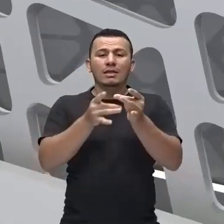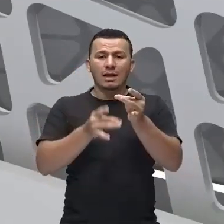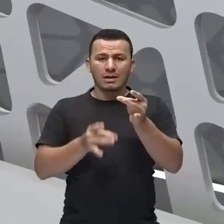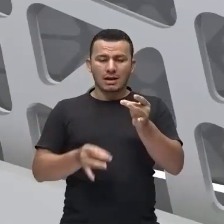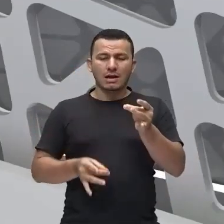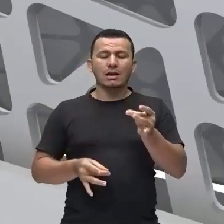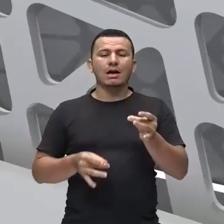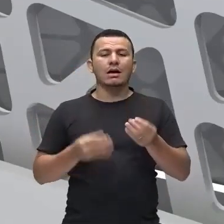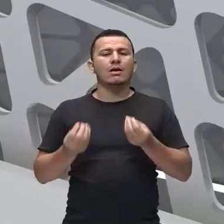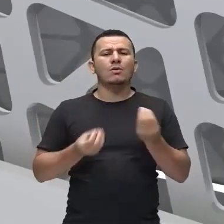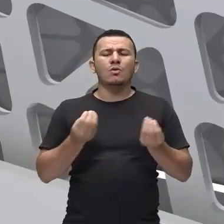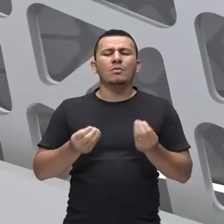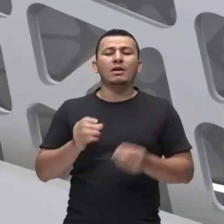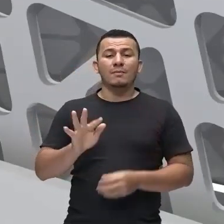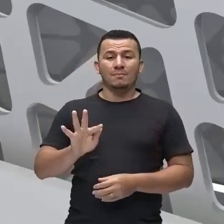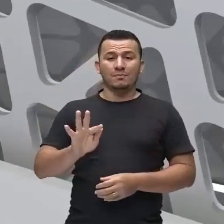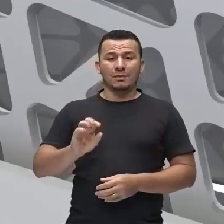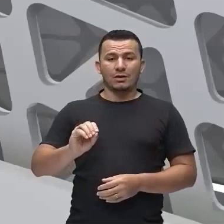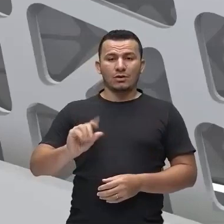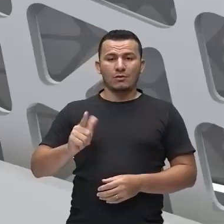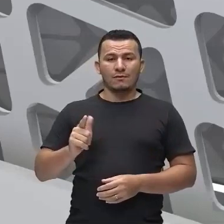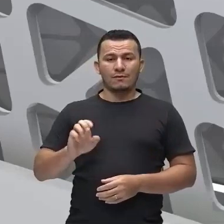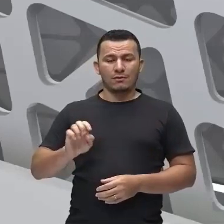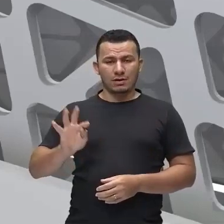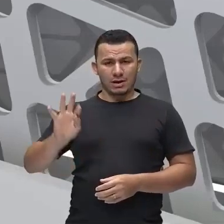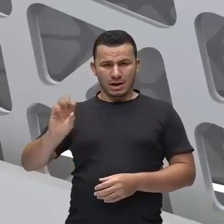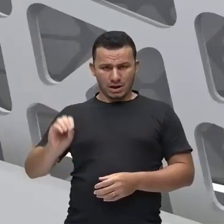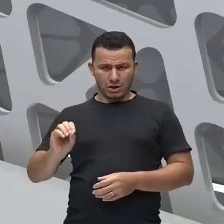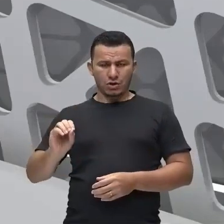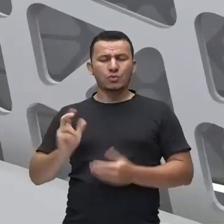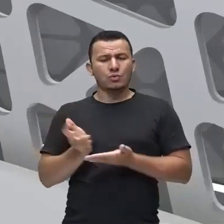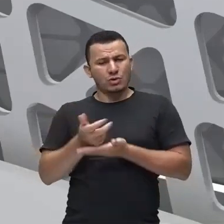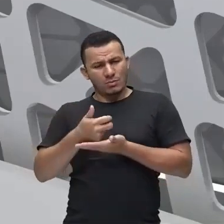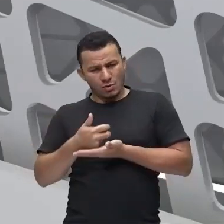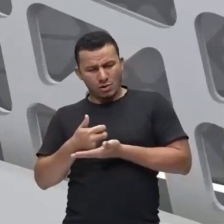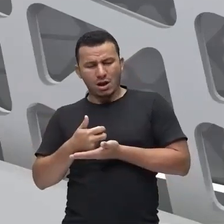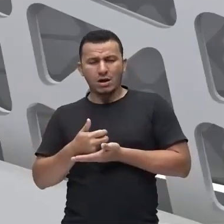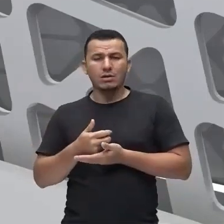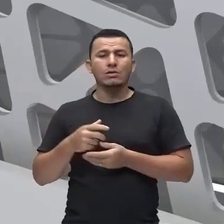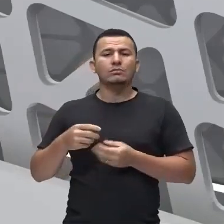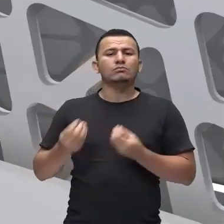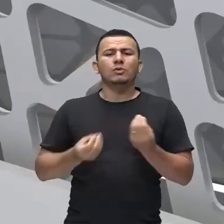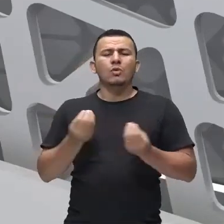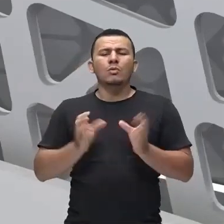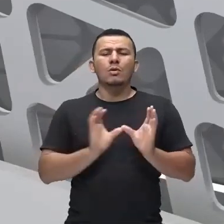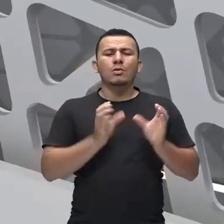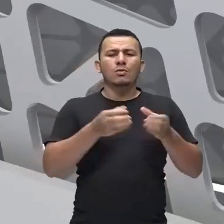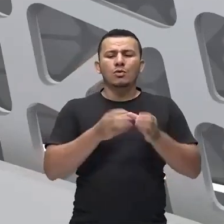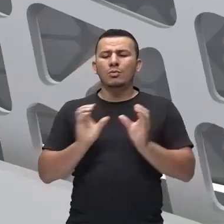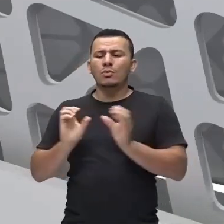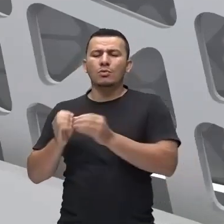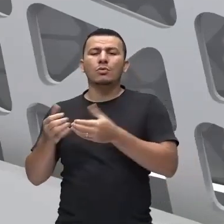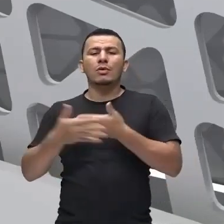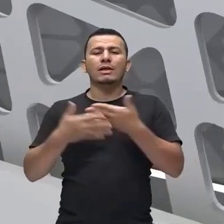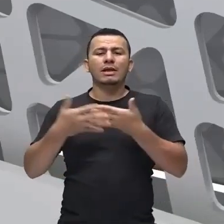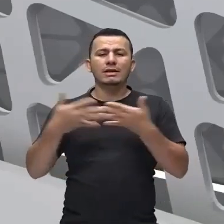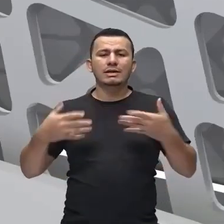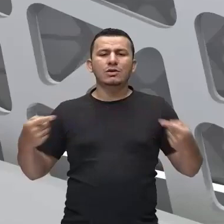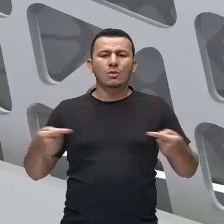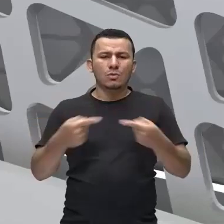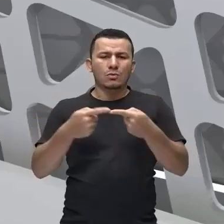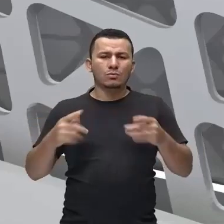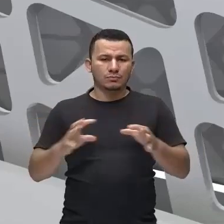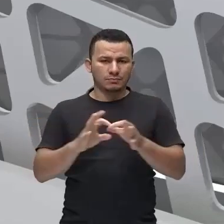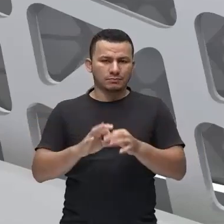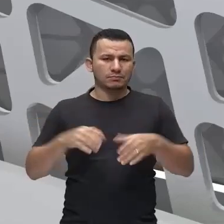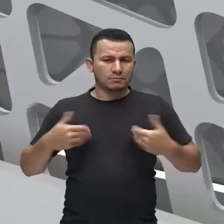sobre esses folhetos embrionários ou folhetos germinativos e com qual grupo de tecidos eles estão